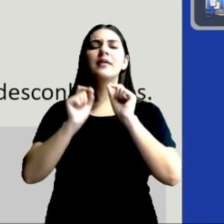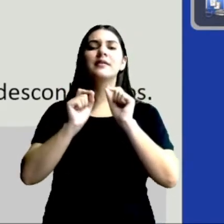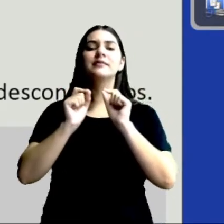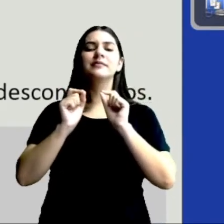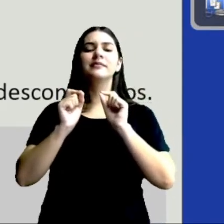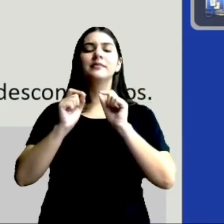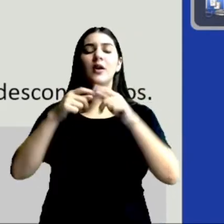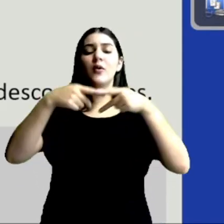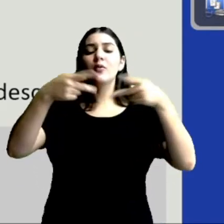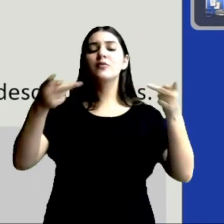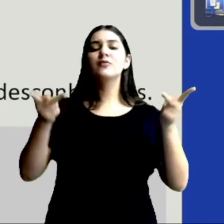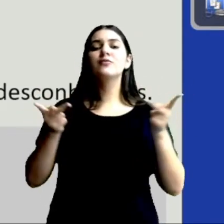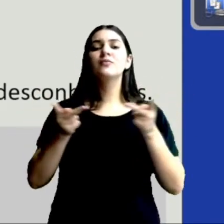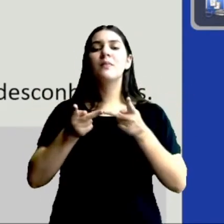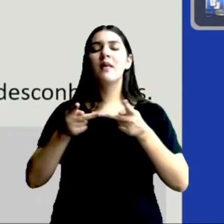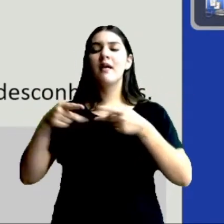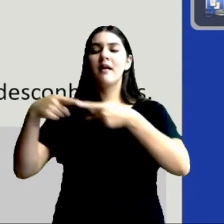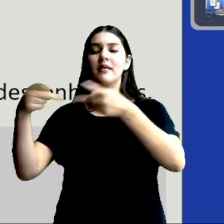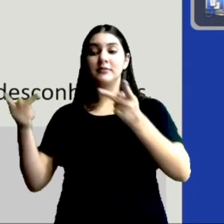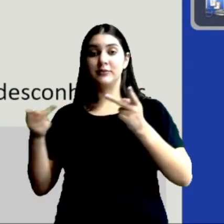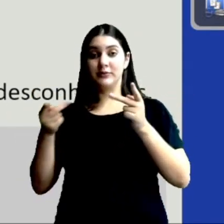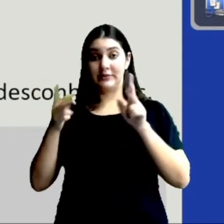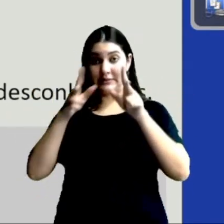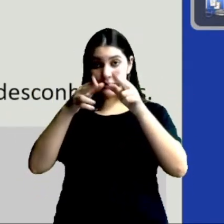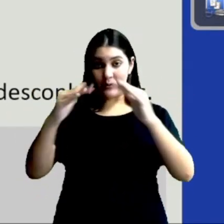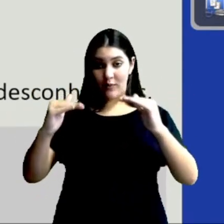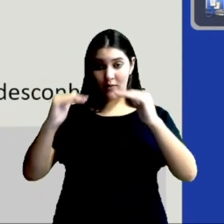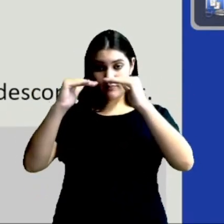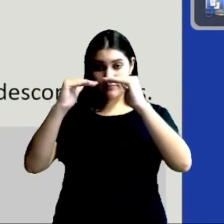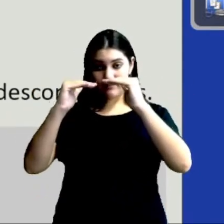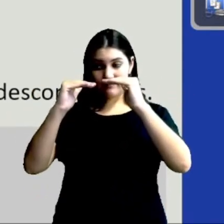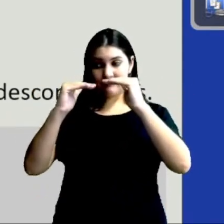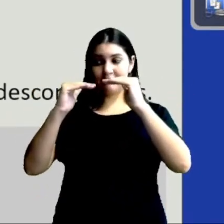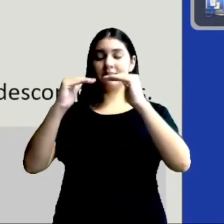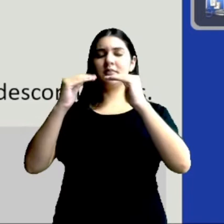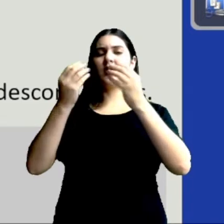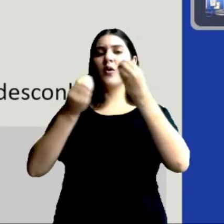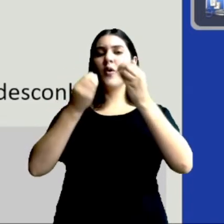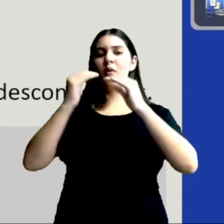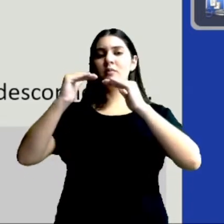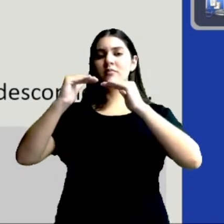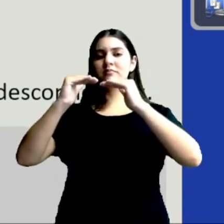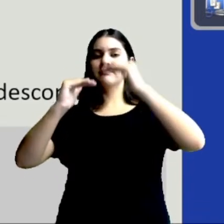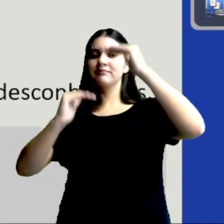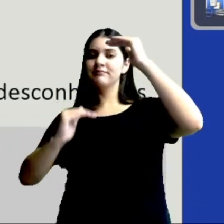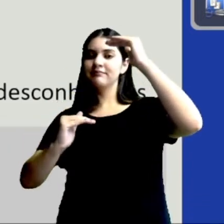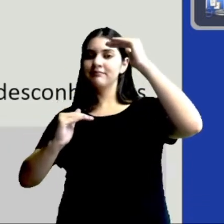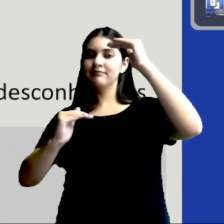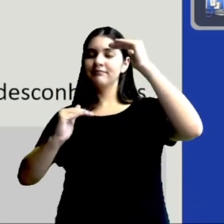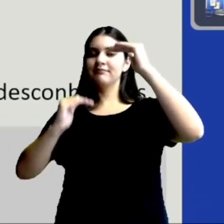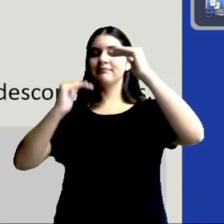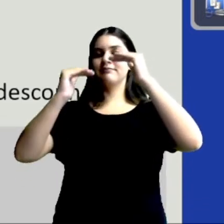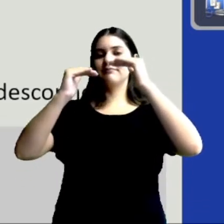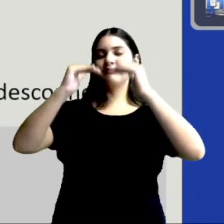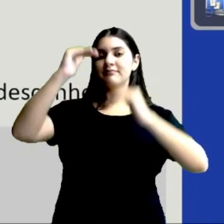nível dos pratos agora não é mais o mesmo. Esse prato de cá está mais baixo. Ou seja, esse peso aqui